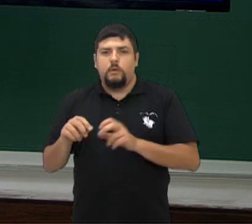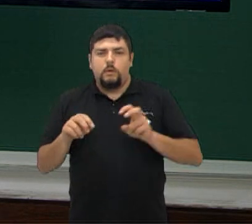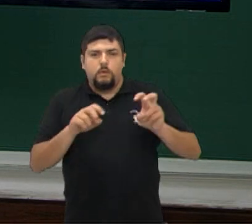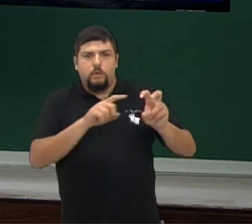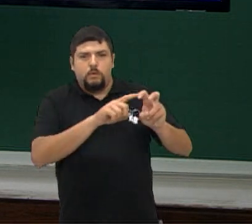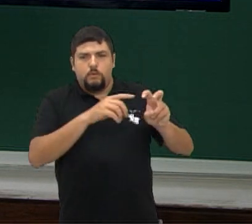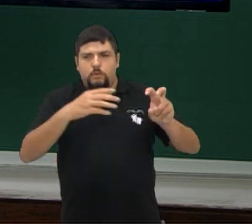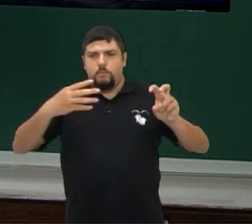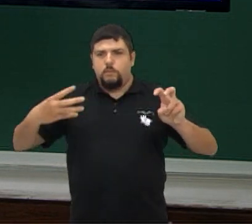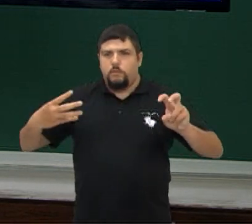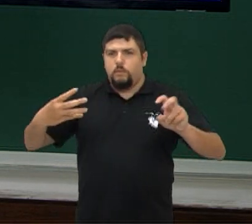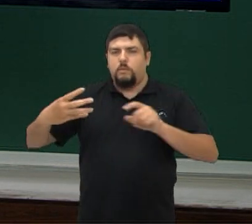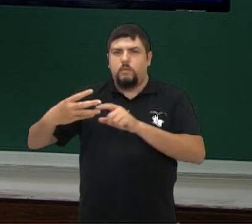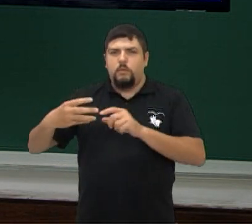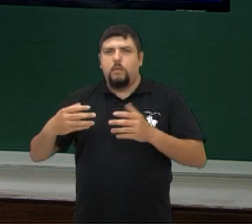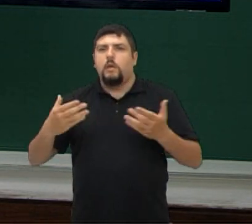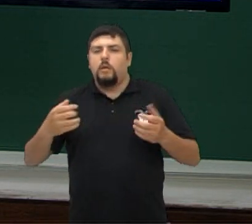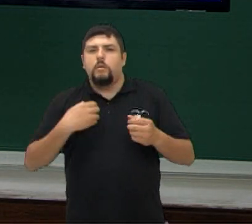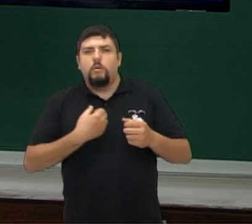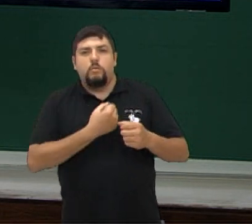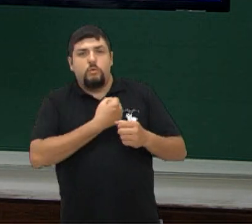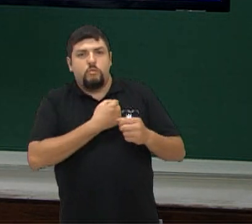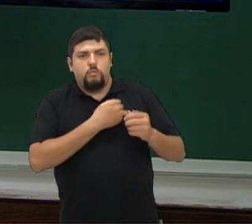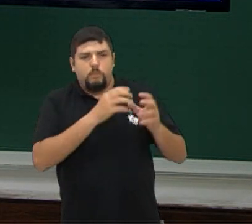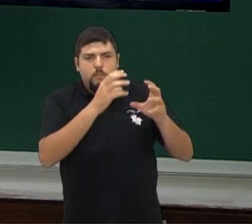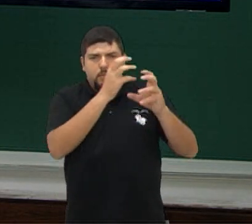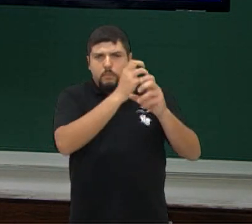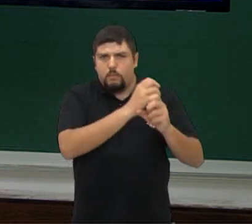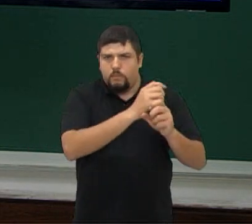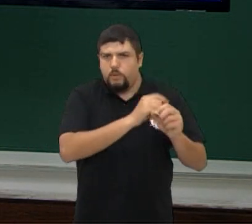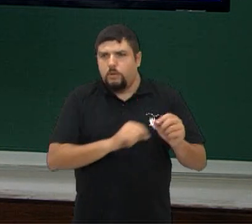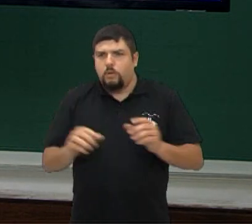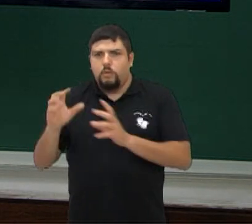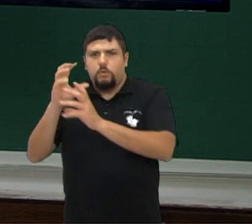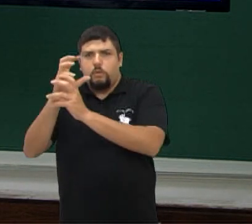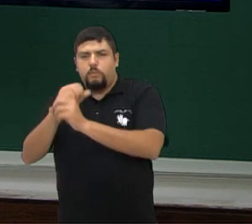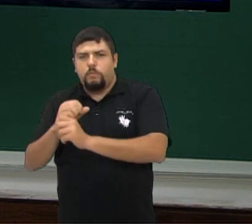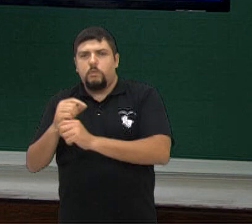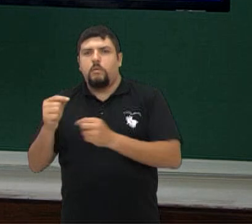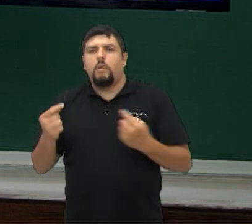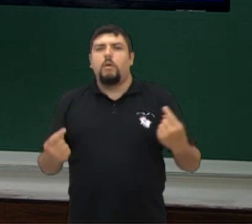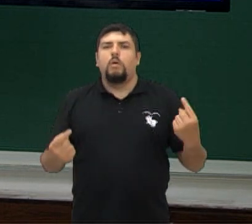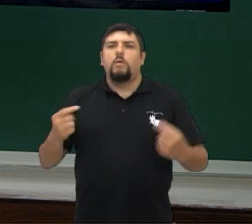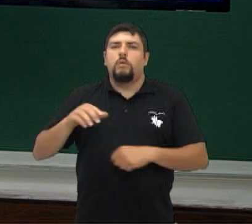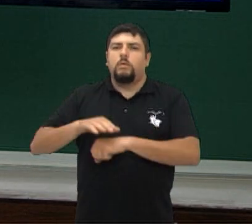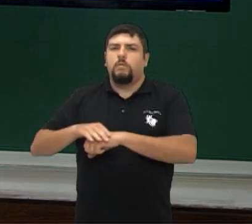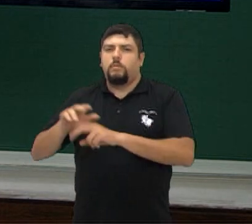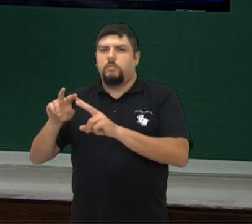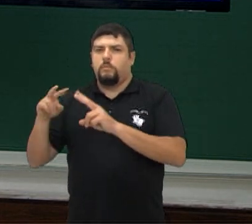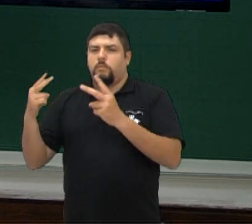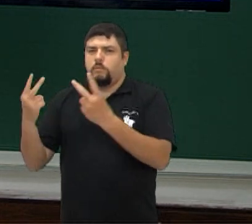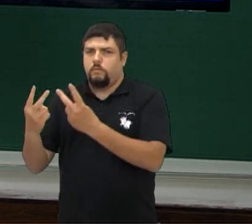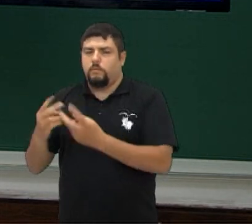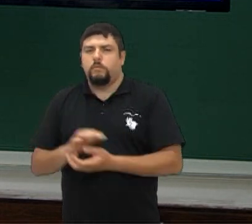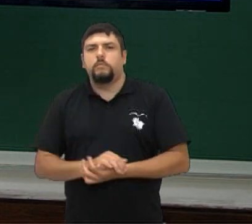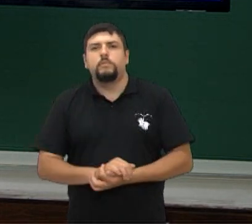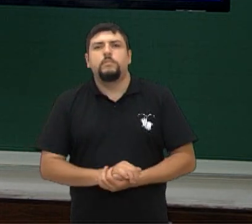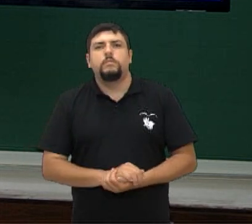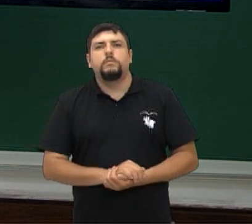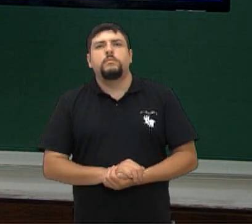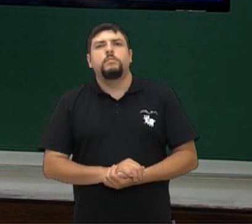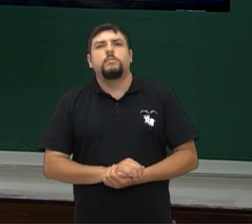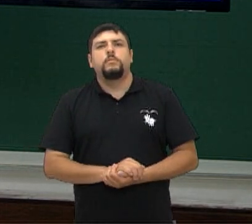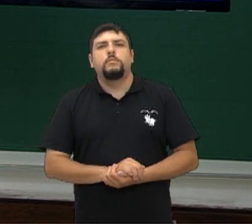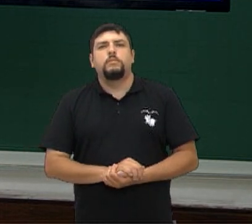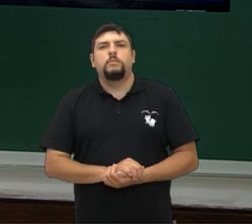estou considerando os números do coeficiente estequiométrico para saber qual lado tem maior volume e menor volume.